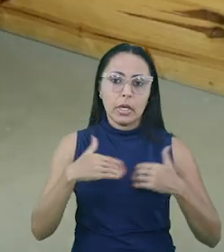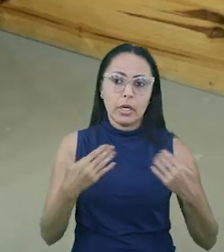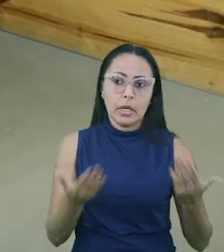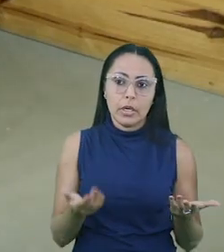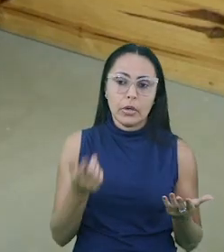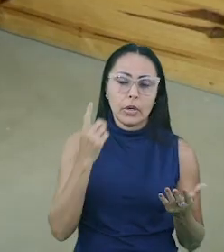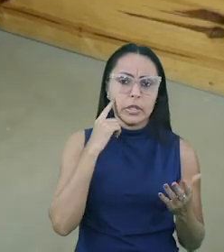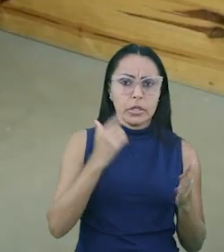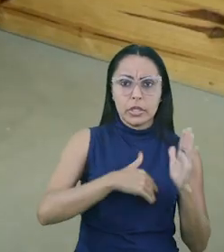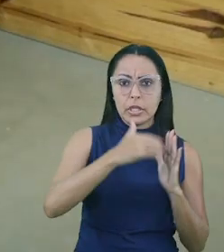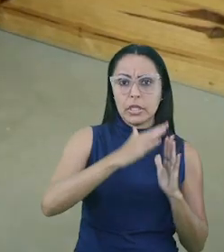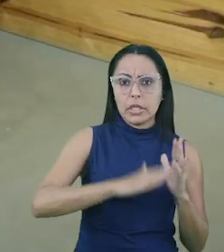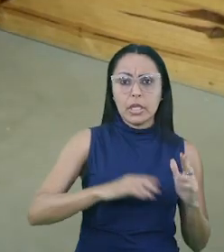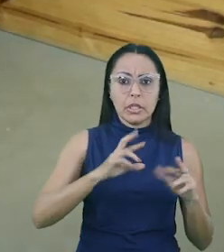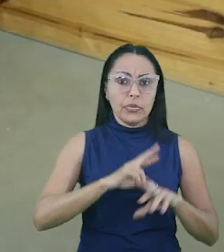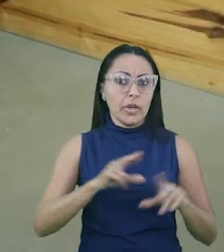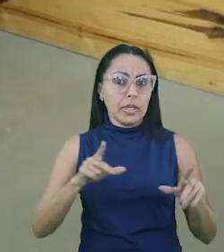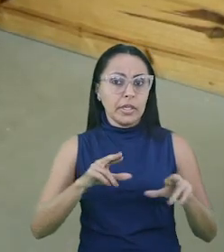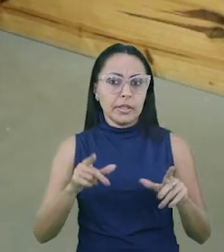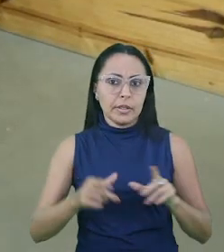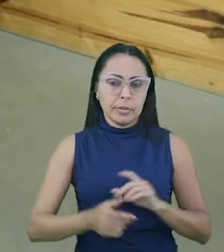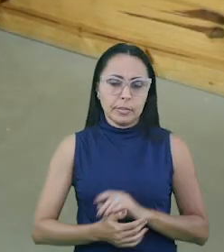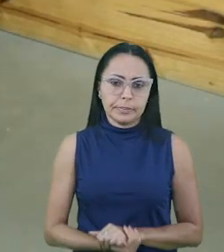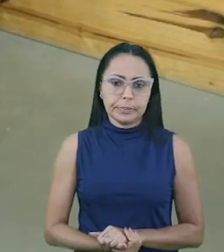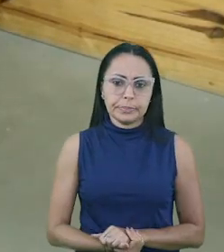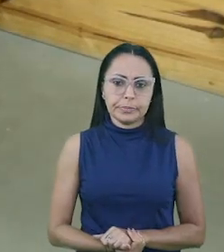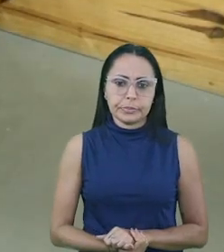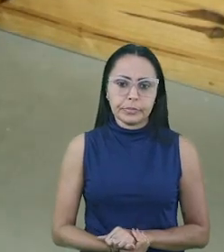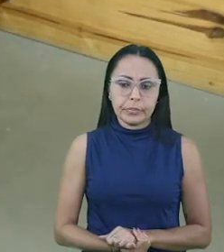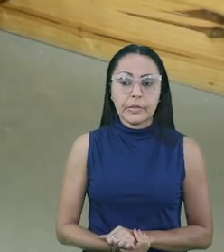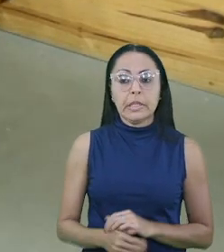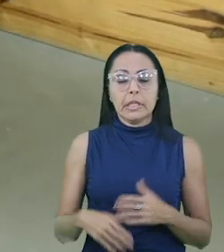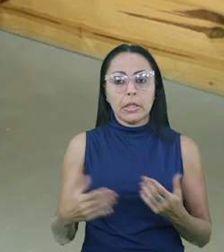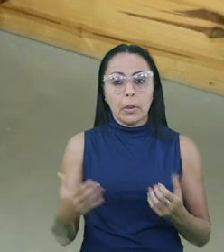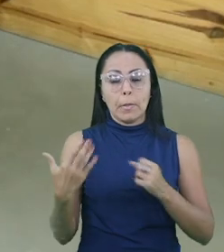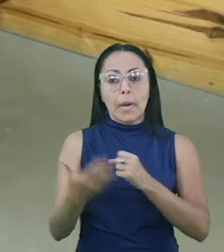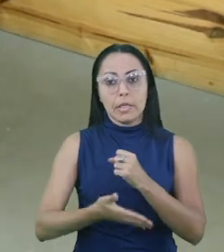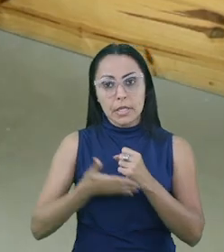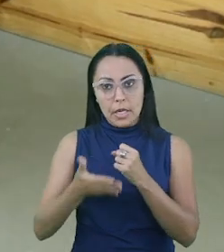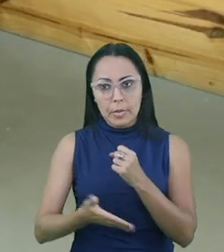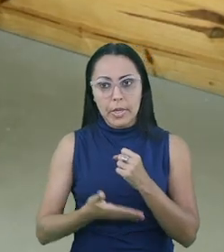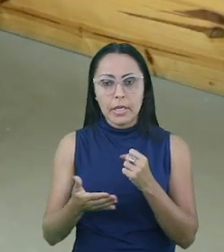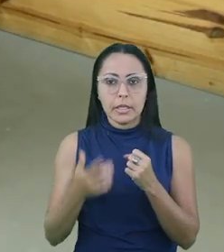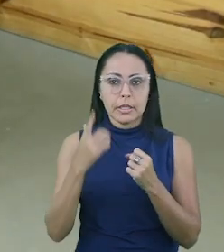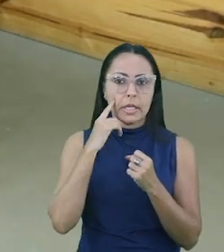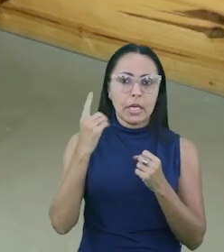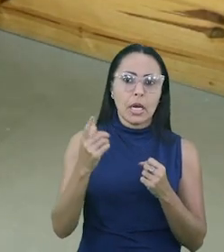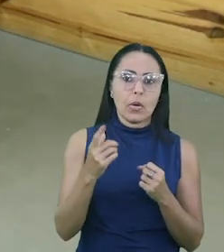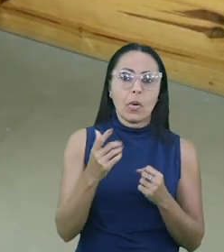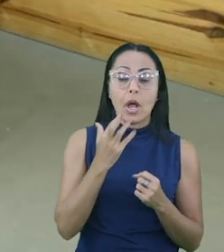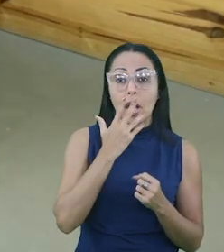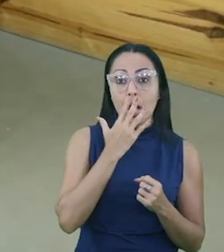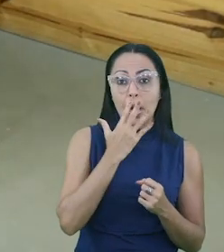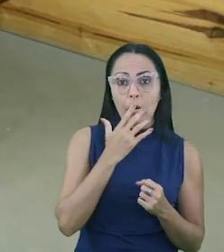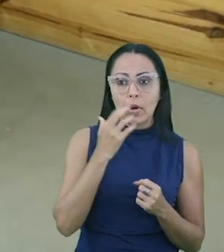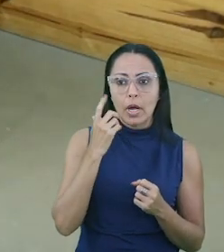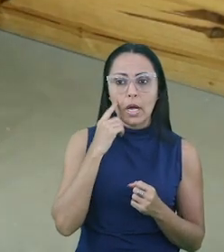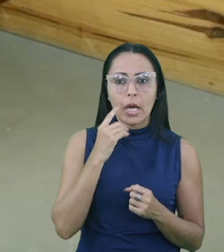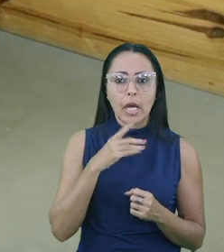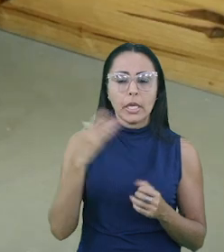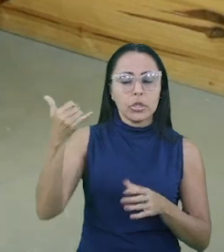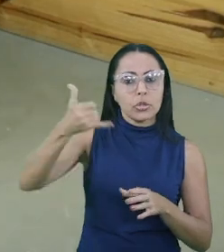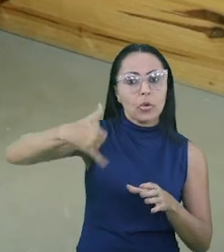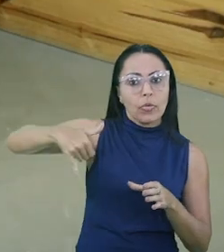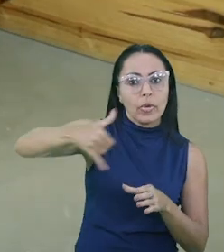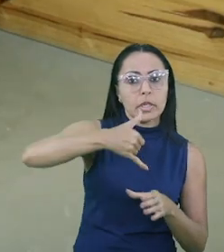tinta diferente ou é a mesma tinta para tudo? Isso. Basicamente, existem tintas à base d'água e tintas à base de solvente. Dentro